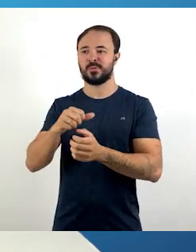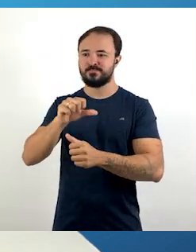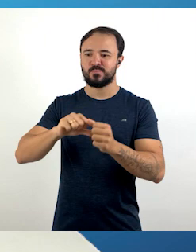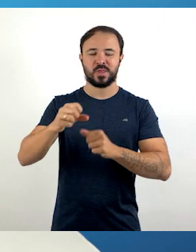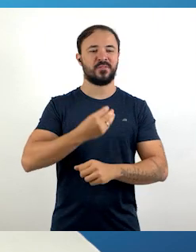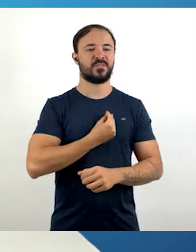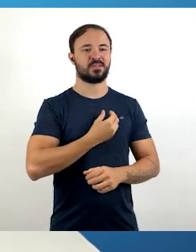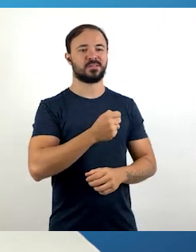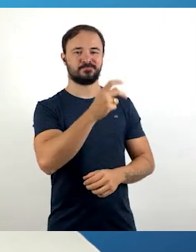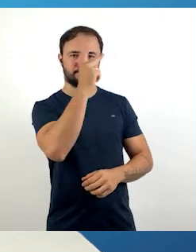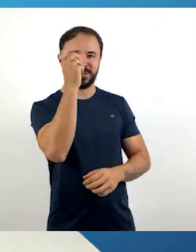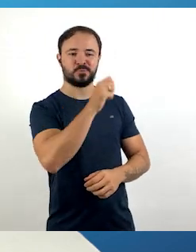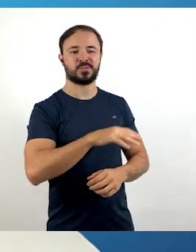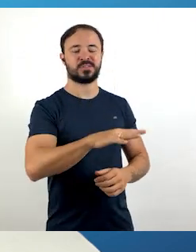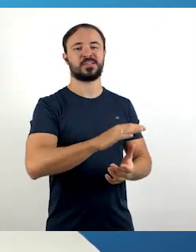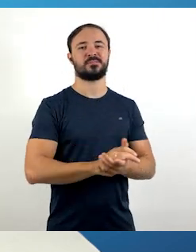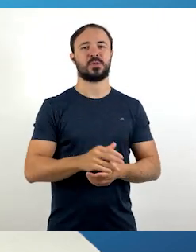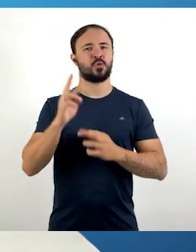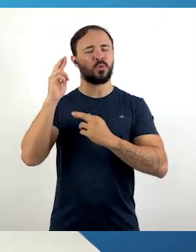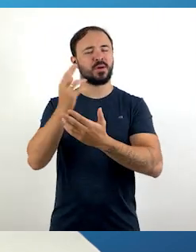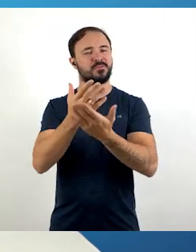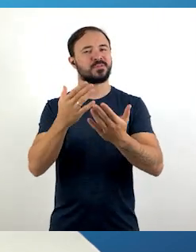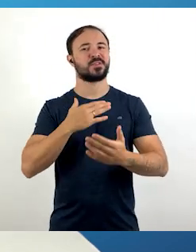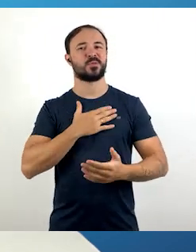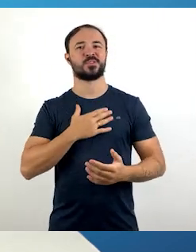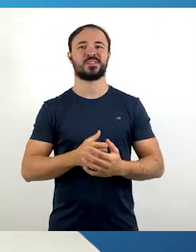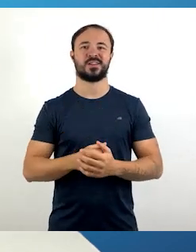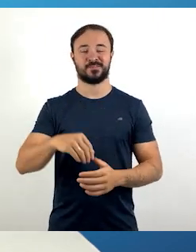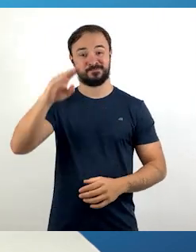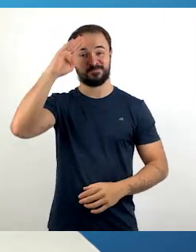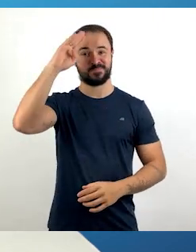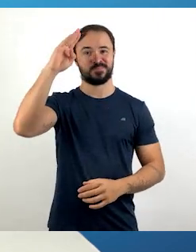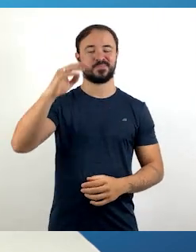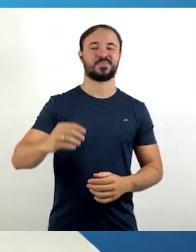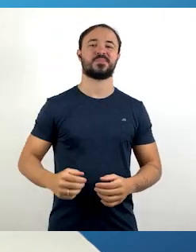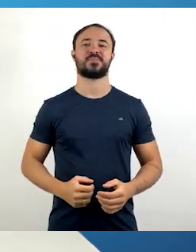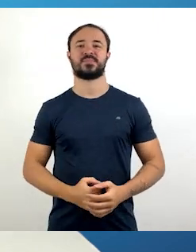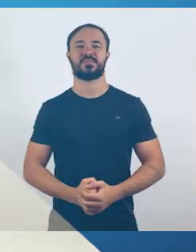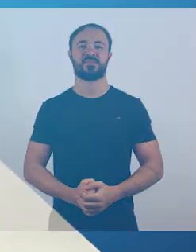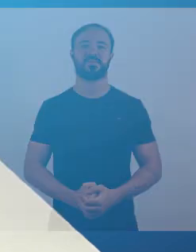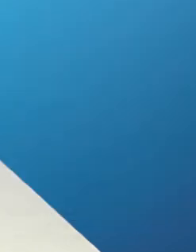essa foi a nossa aula de hoje. Espero que vocês tenham gostado. Aguardo vocês no próximo